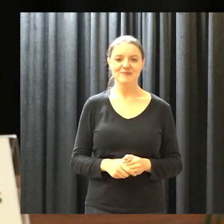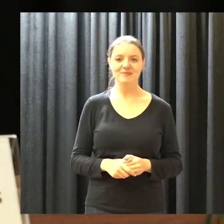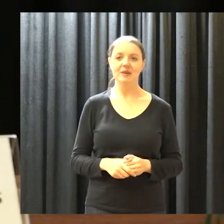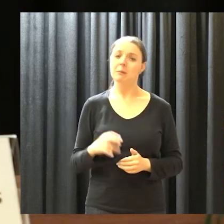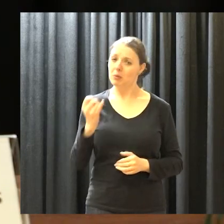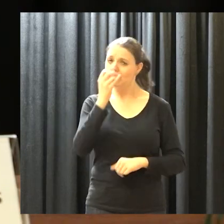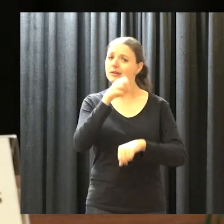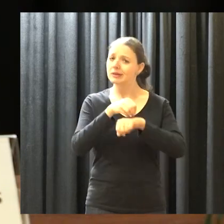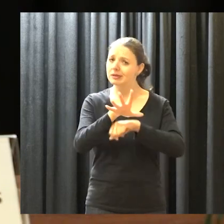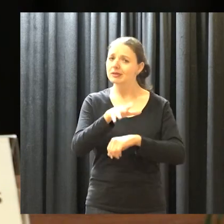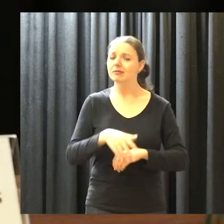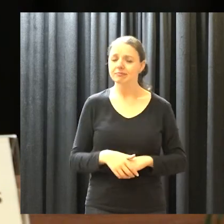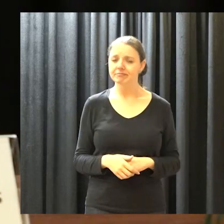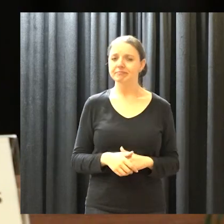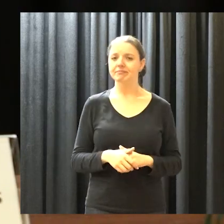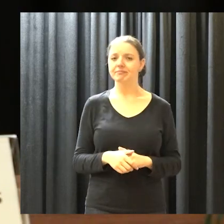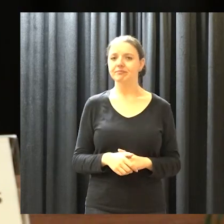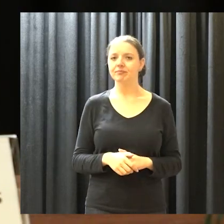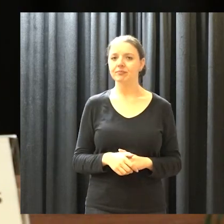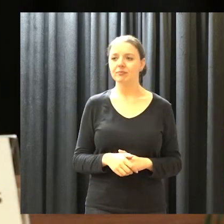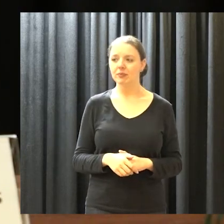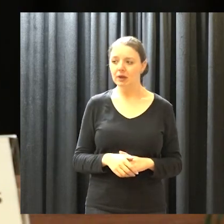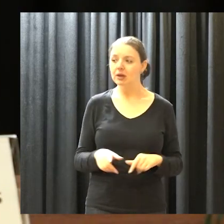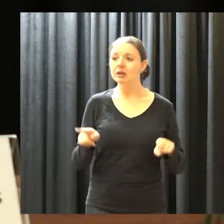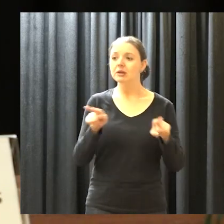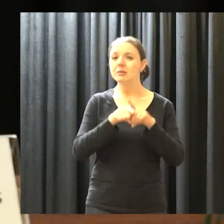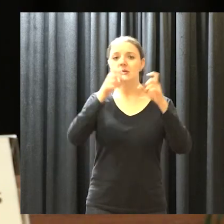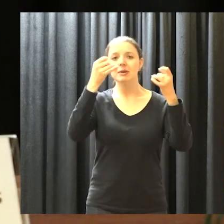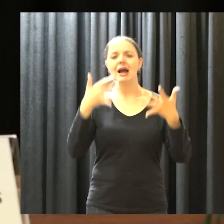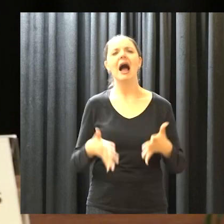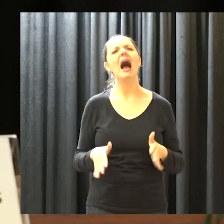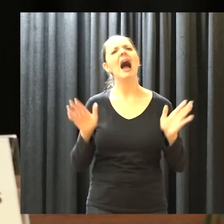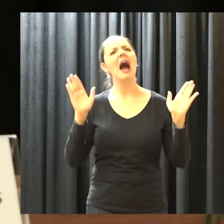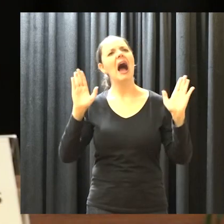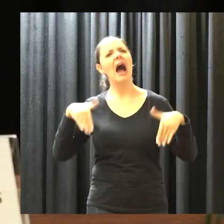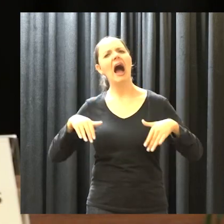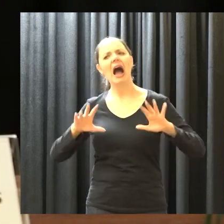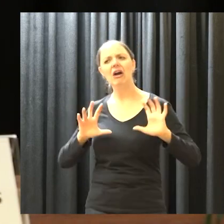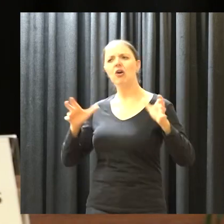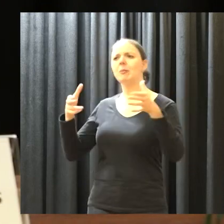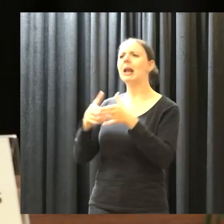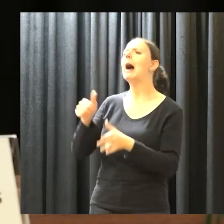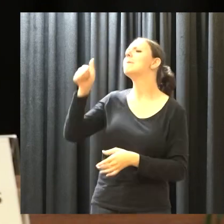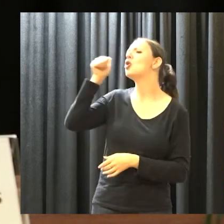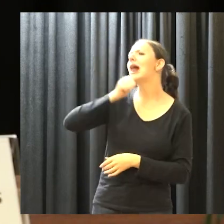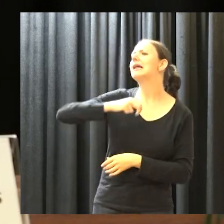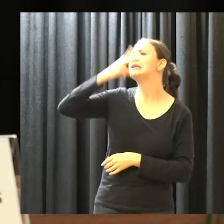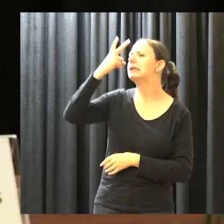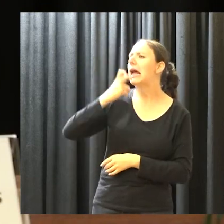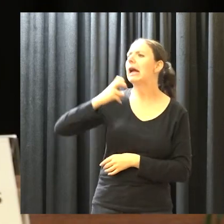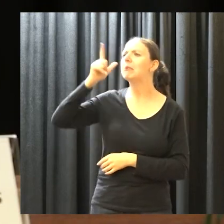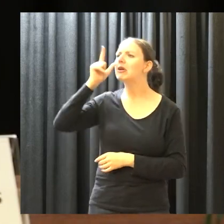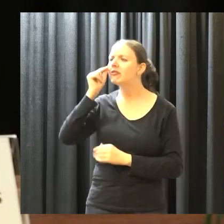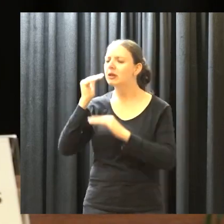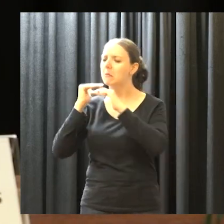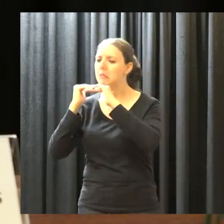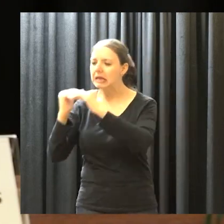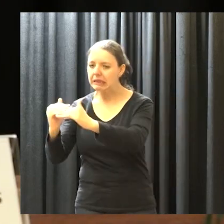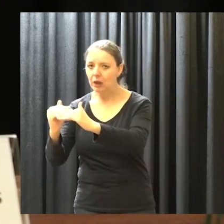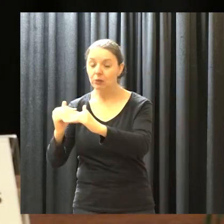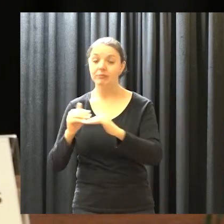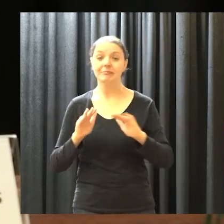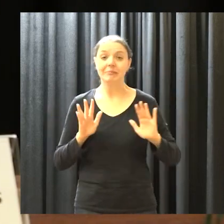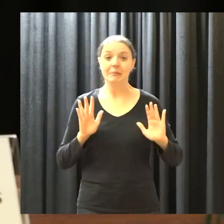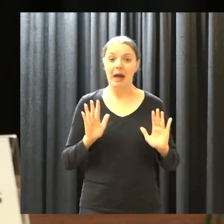que, embora pareça, né, um grupo homogêneo, são mulheres cegas e com baixa visão, então parece que há uma homogeneidade